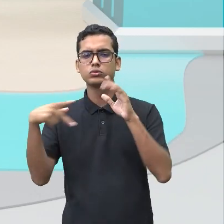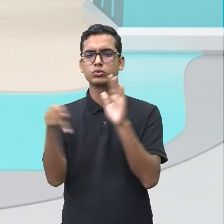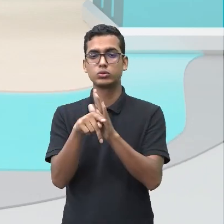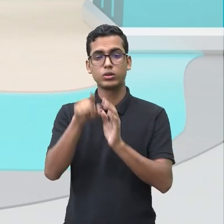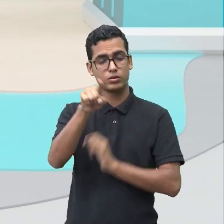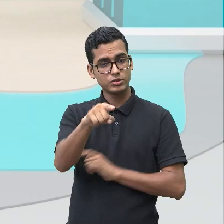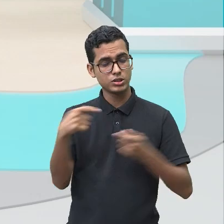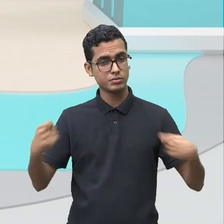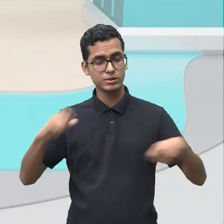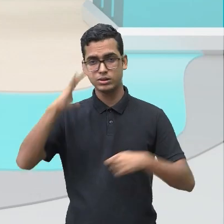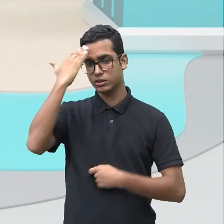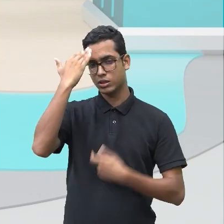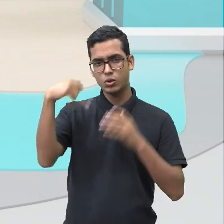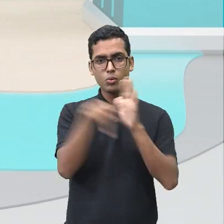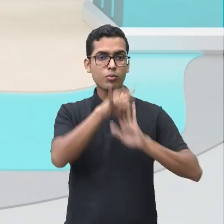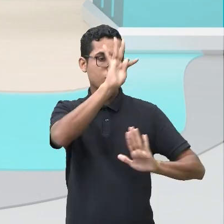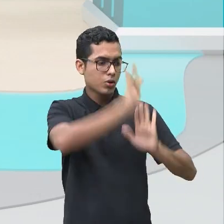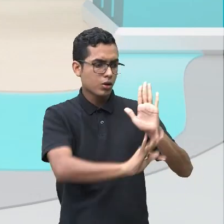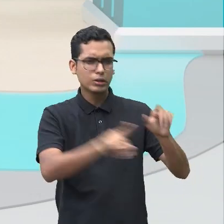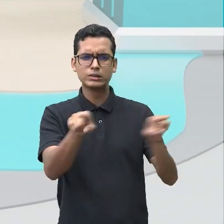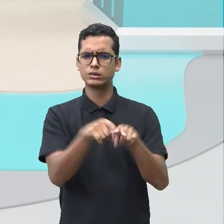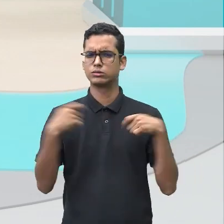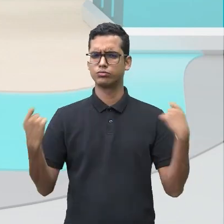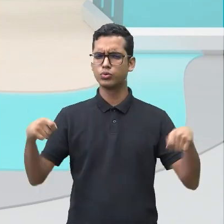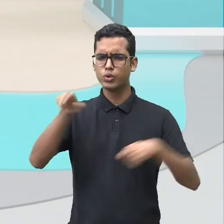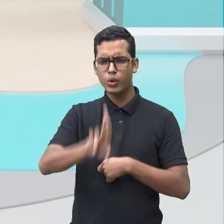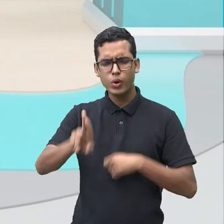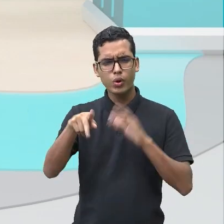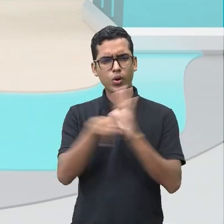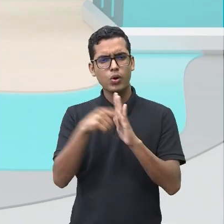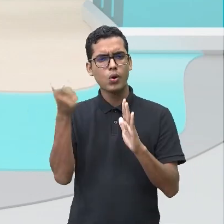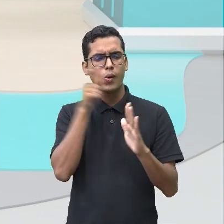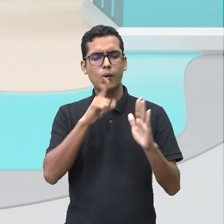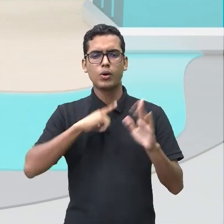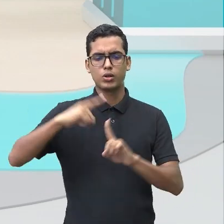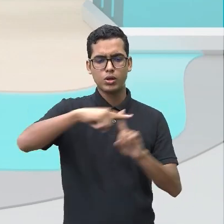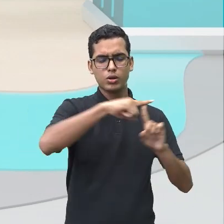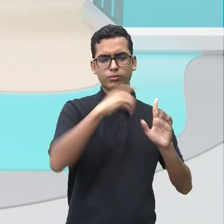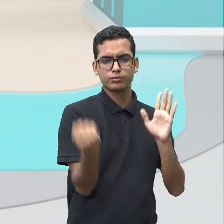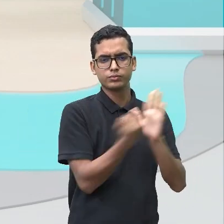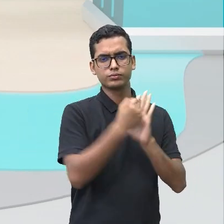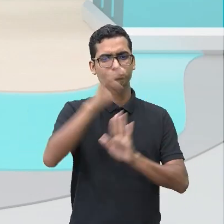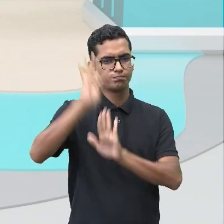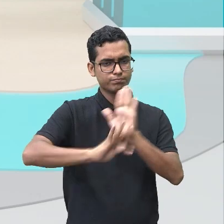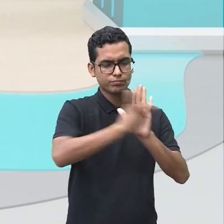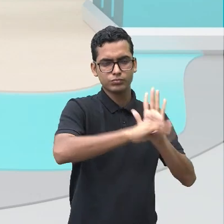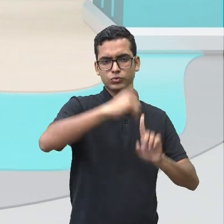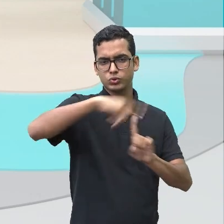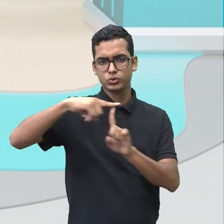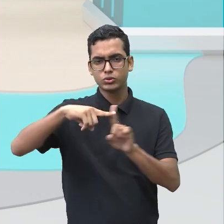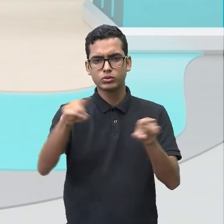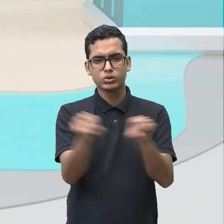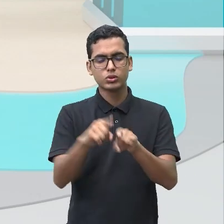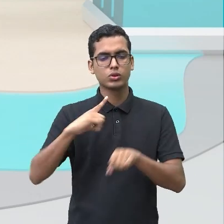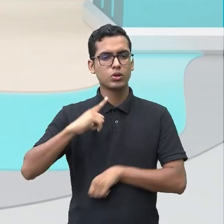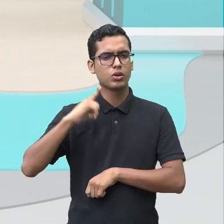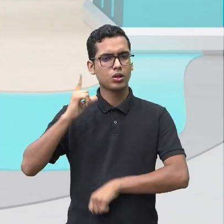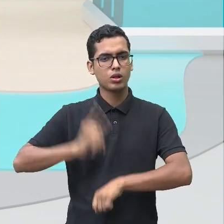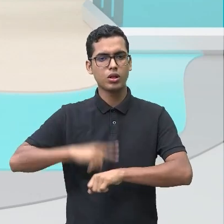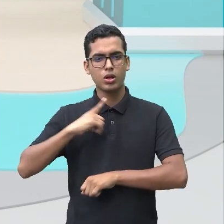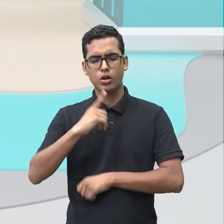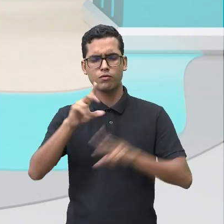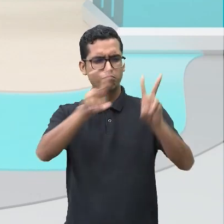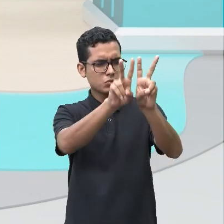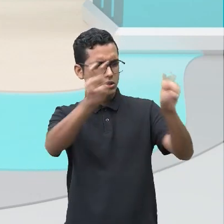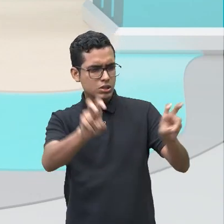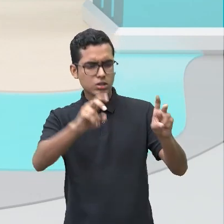precisa entender o texto, você pode utilizar as marcas tipográficas. Corram ali para o